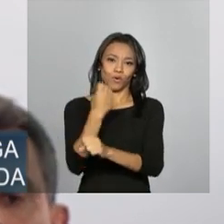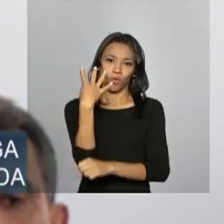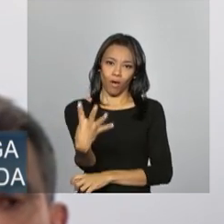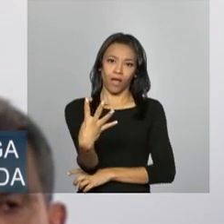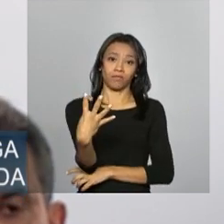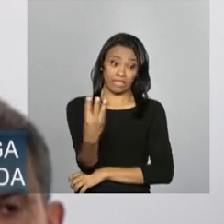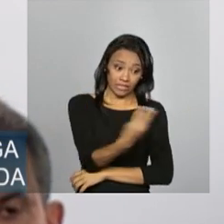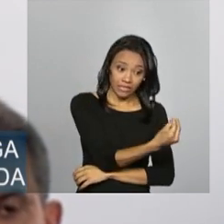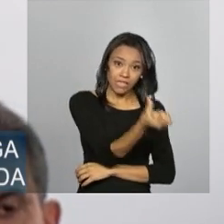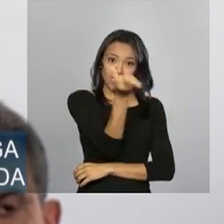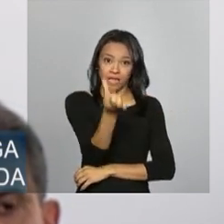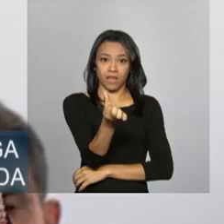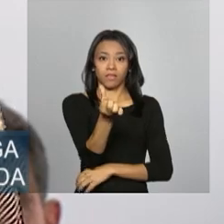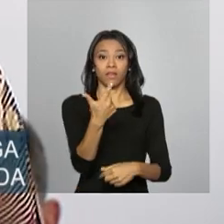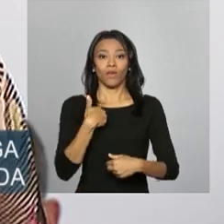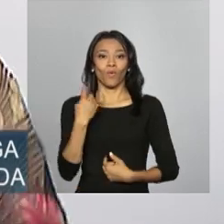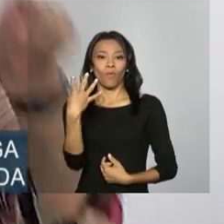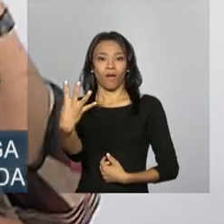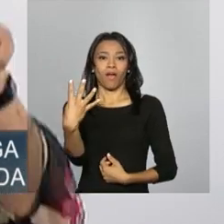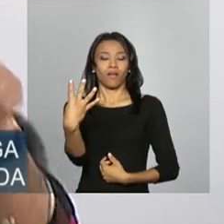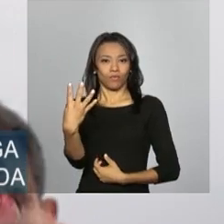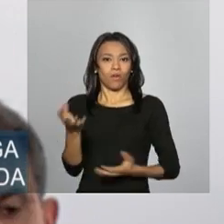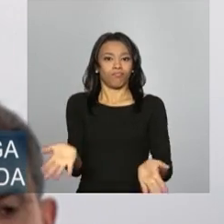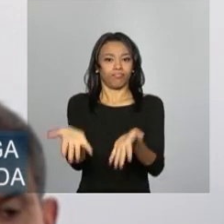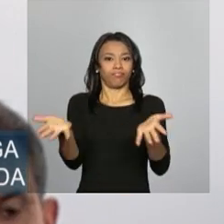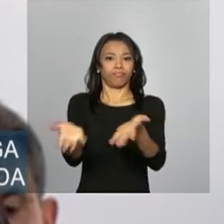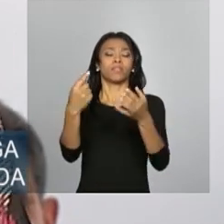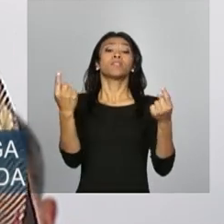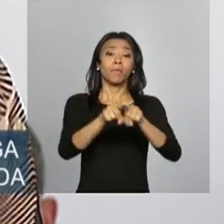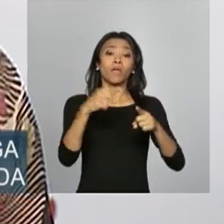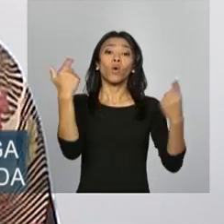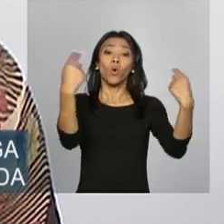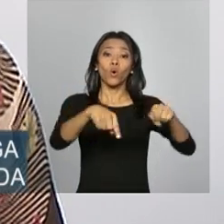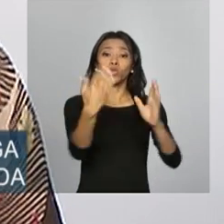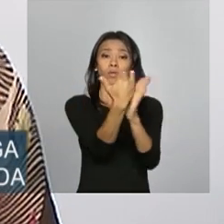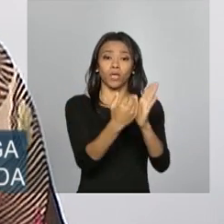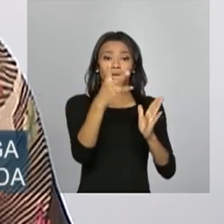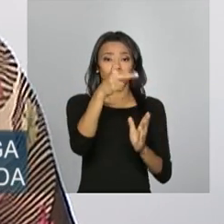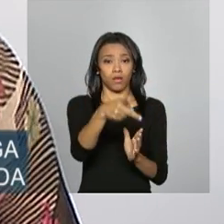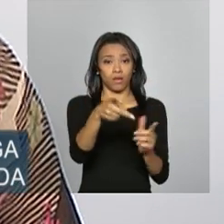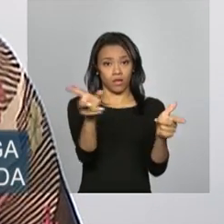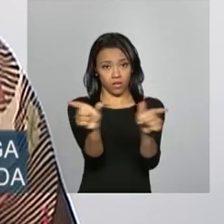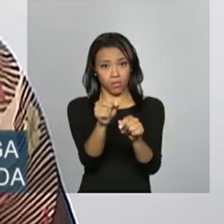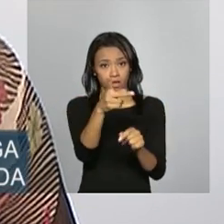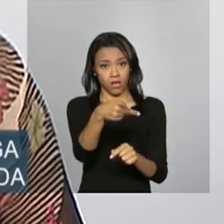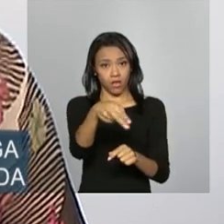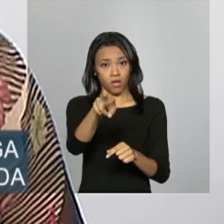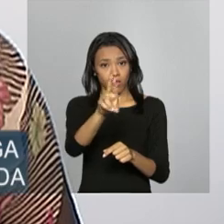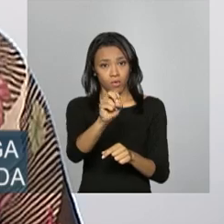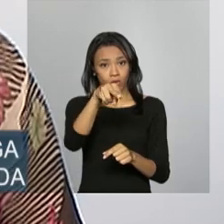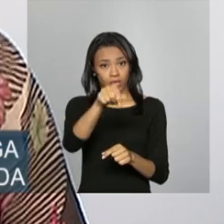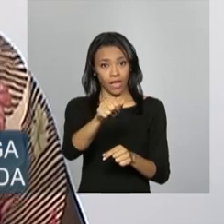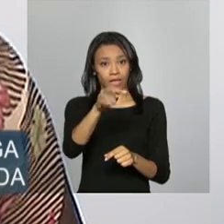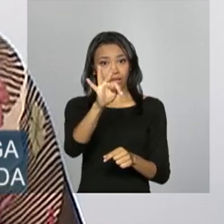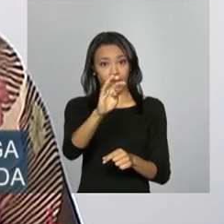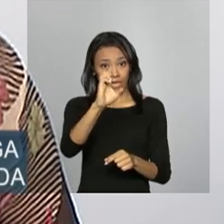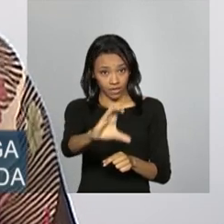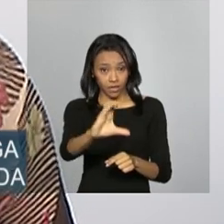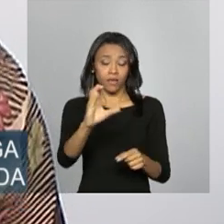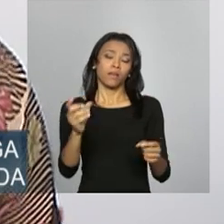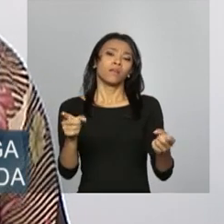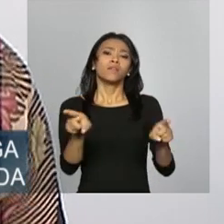6 universidades. Contra o Pronatec, contra um orçamento que tem uma